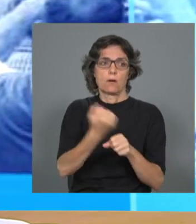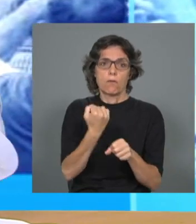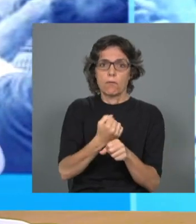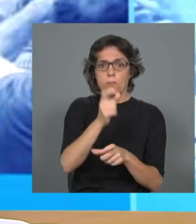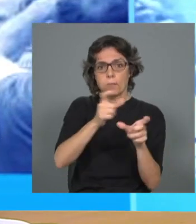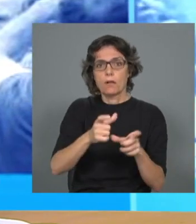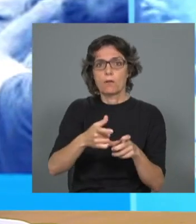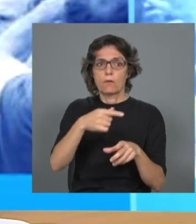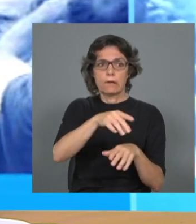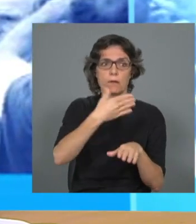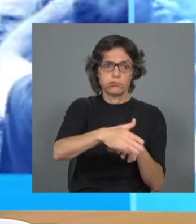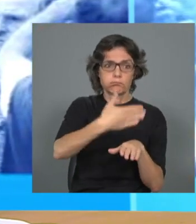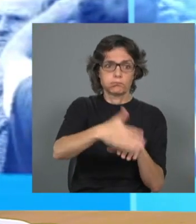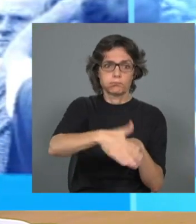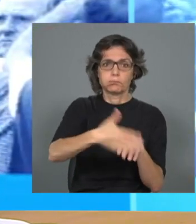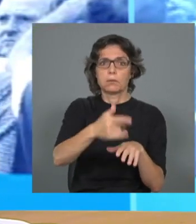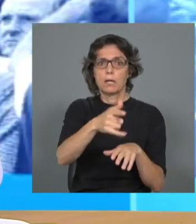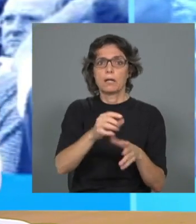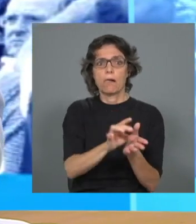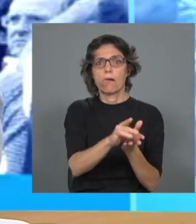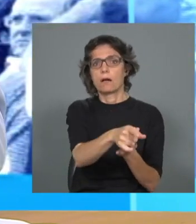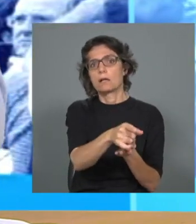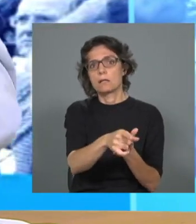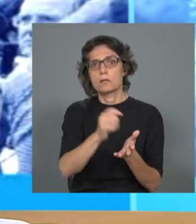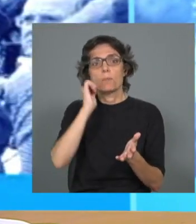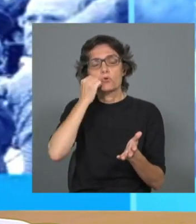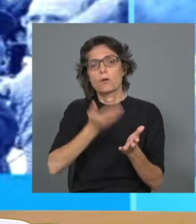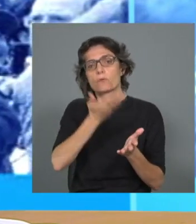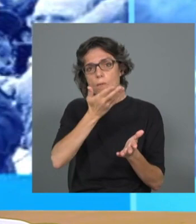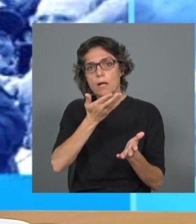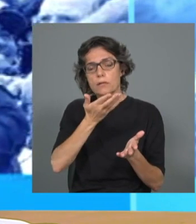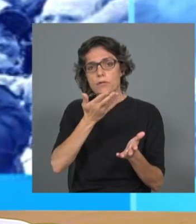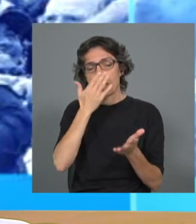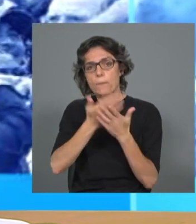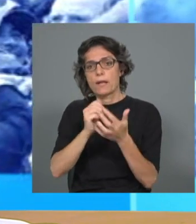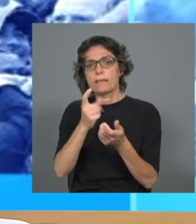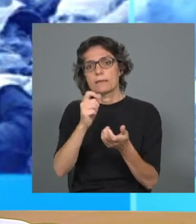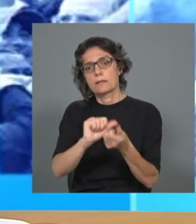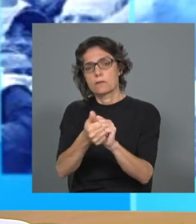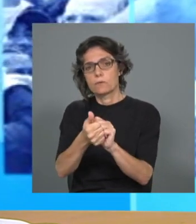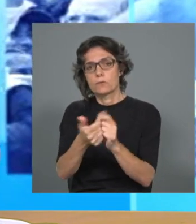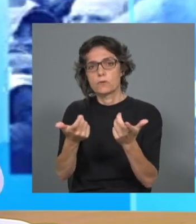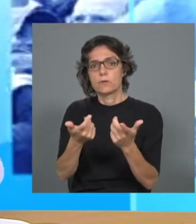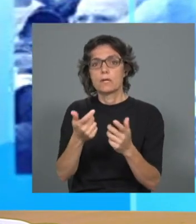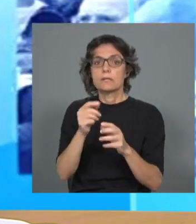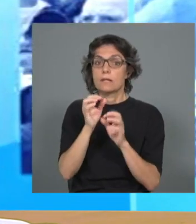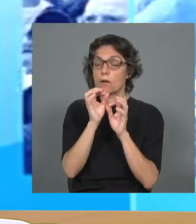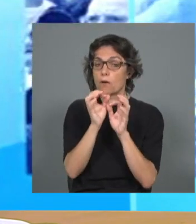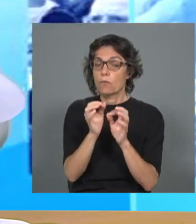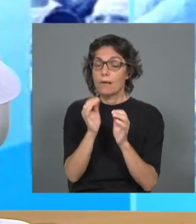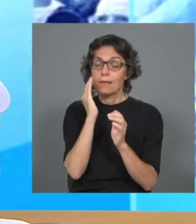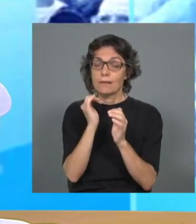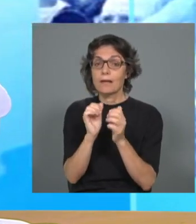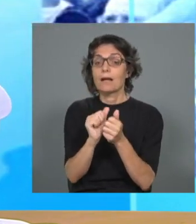pagar, digamos, a pagar estas transformações, que seja suficientemente cuidada a